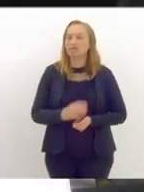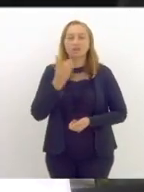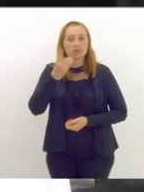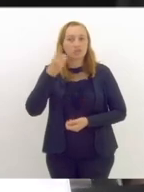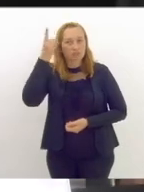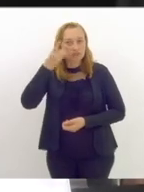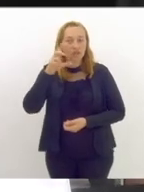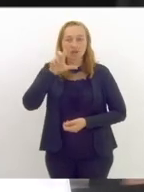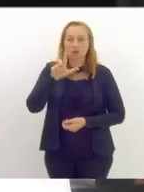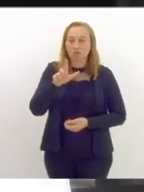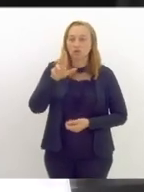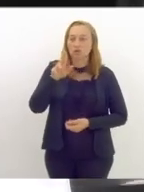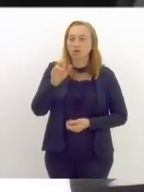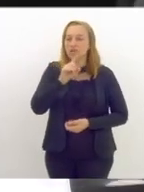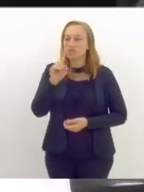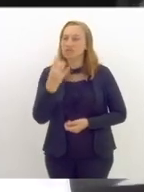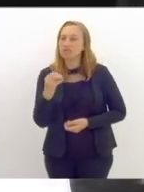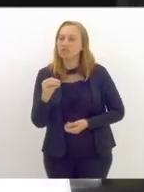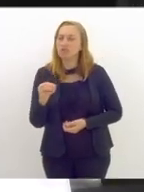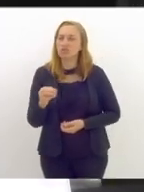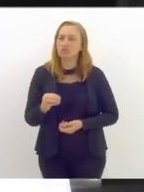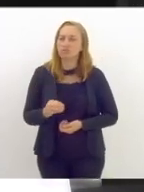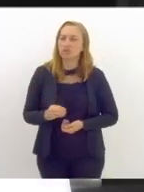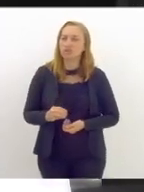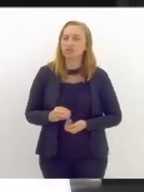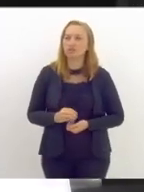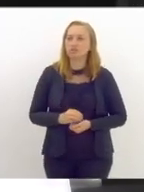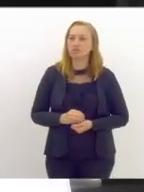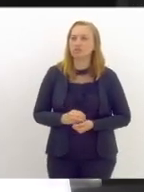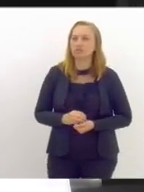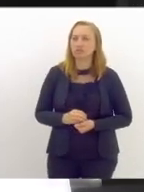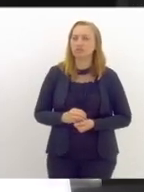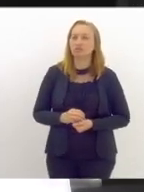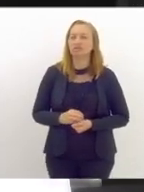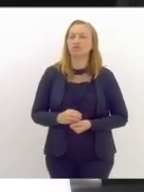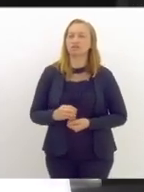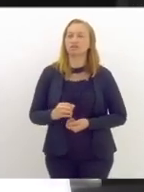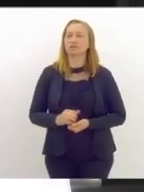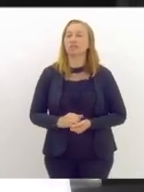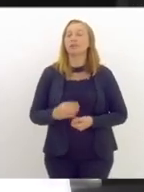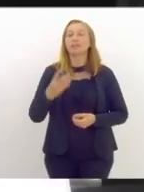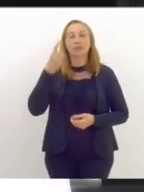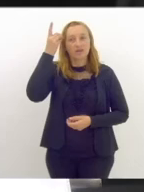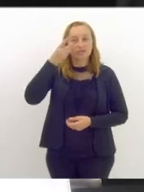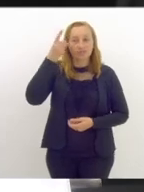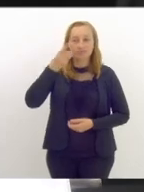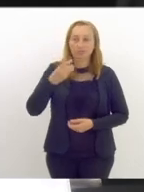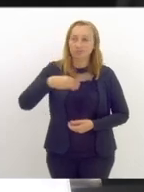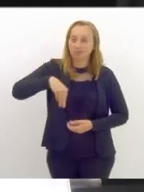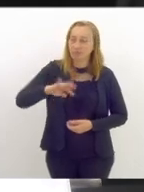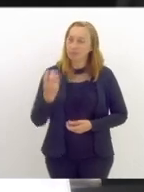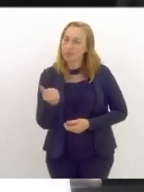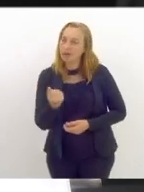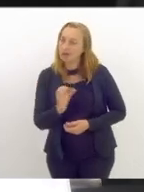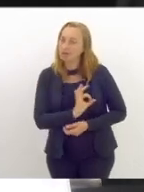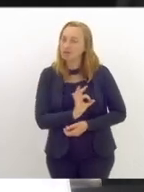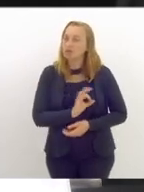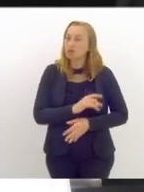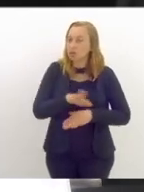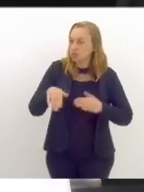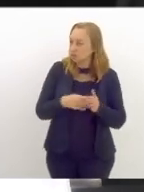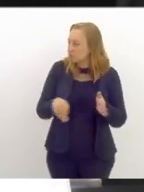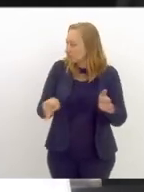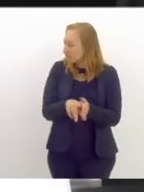Luizinho, a nossa querida defensora pública, doutora Thaisa, deputada Marta Rocha e todos os outros membros da